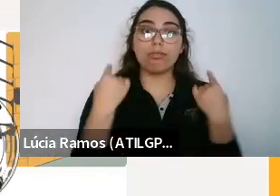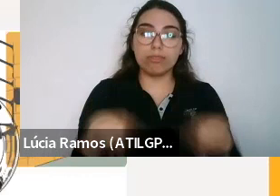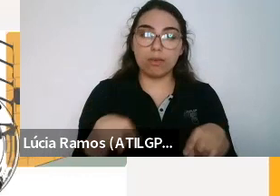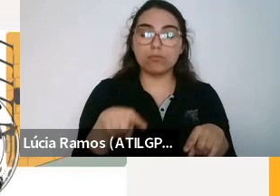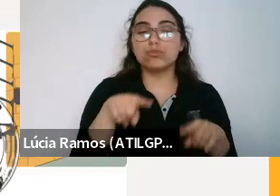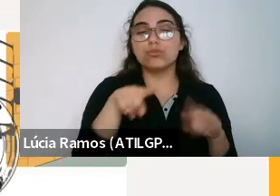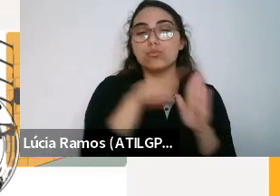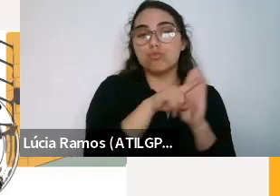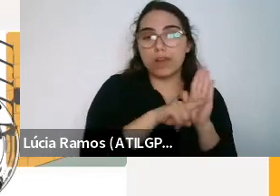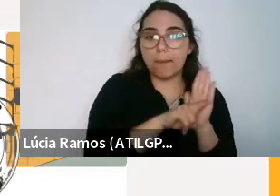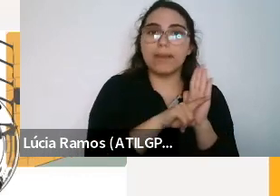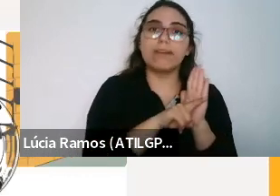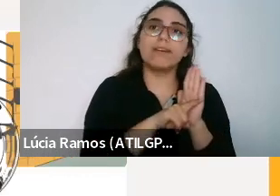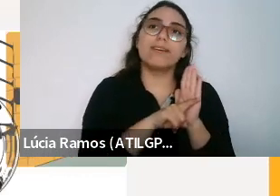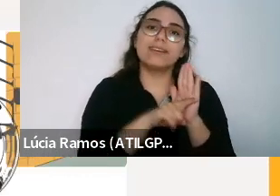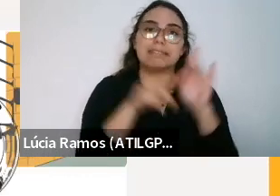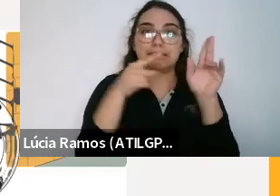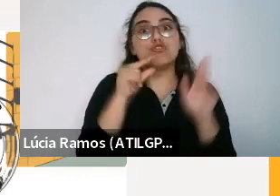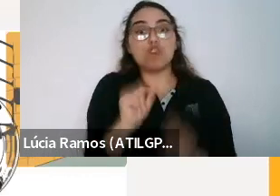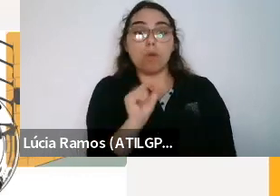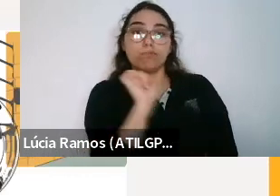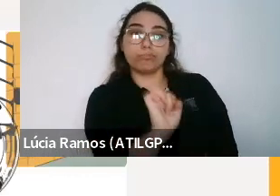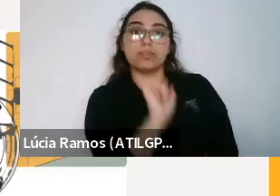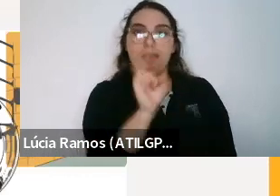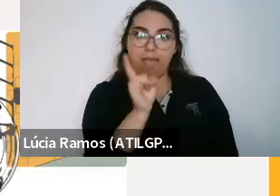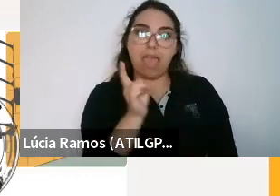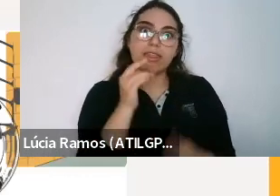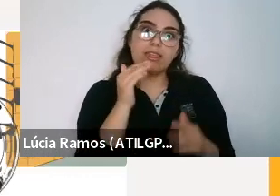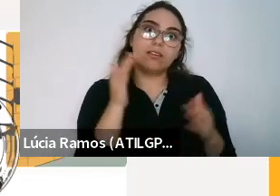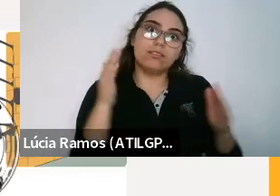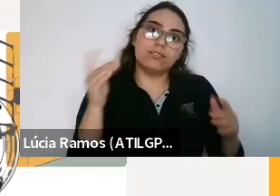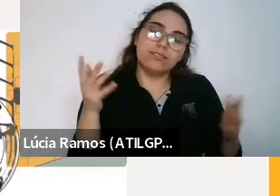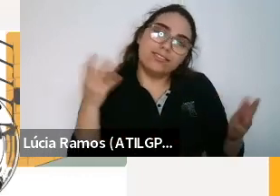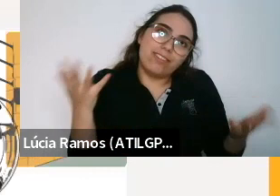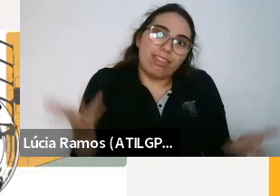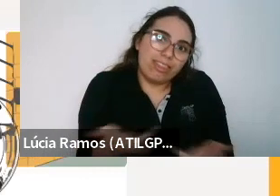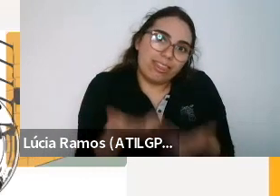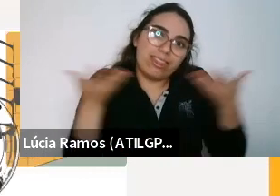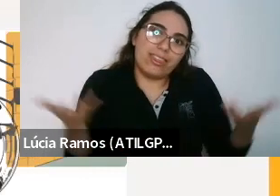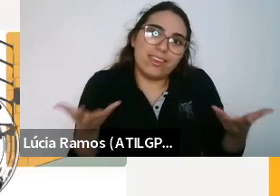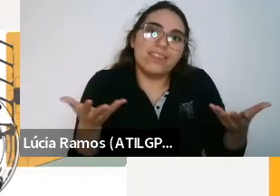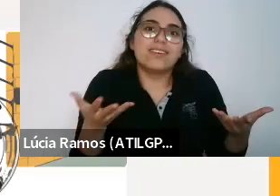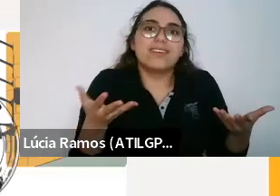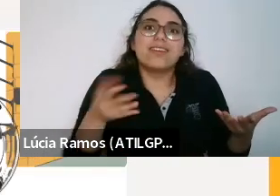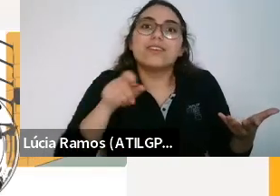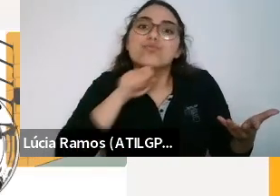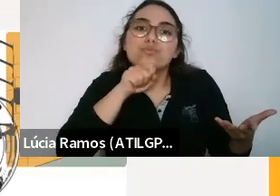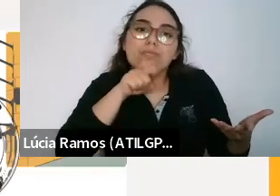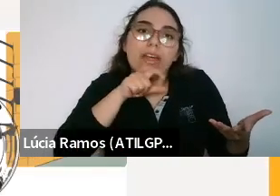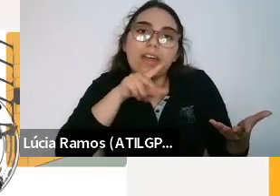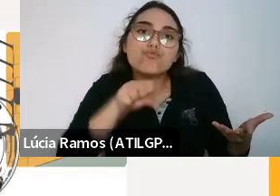longe, que está direcionado para o primeiro e para o segundo ciclo. Isto que eu estou a falar são programas